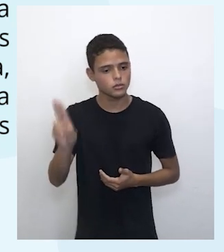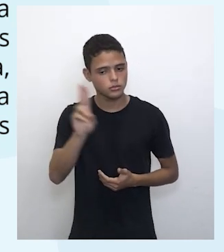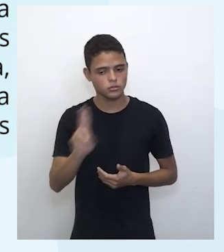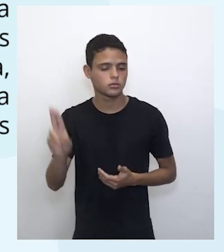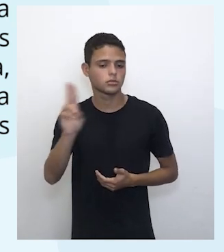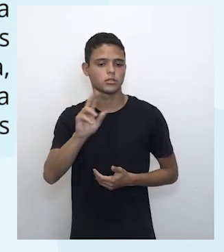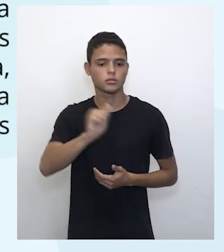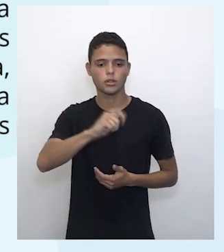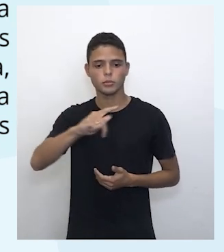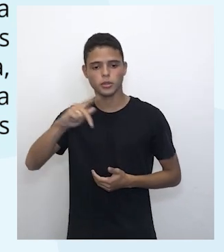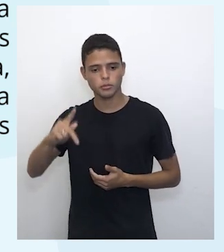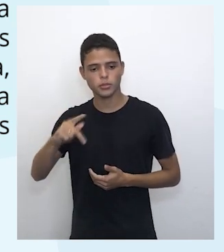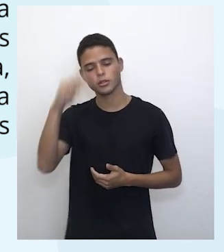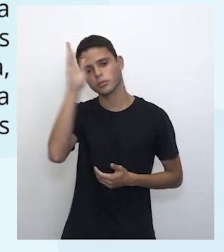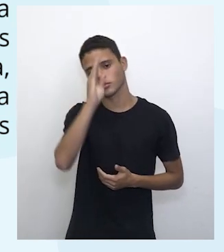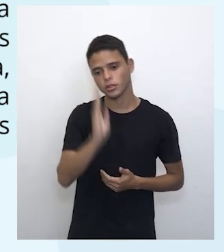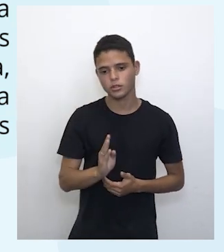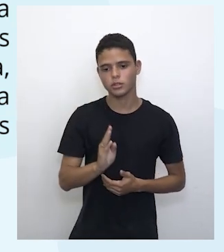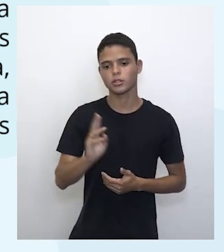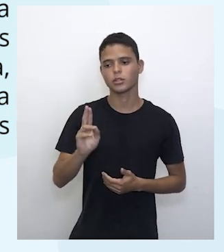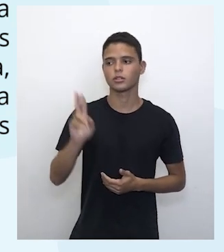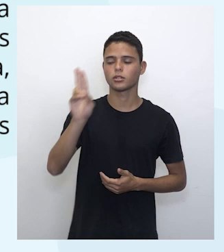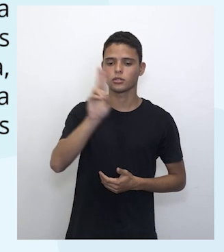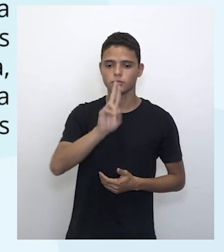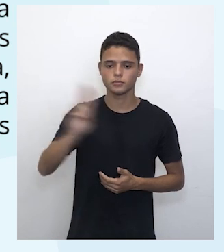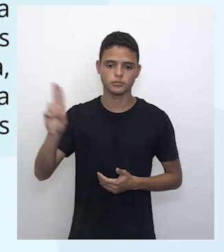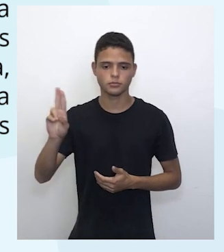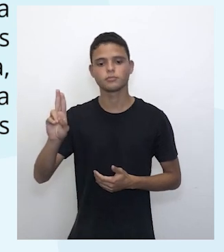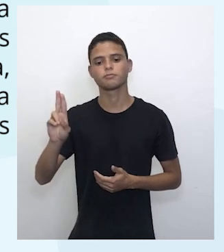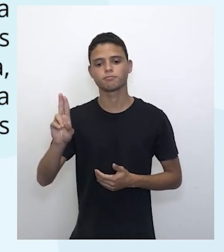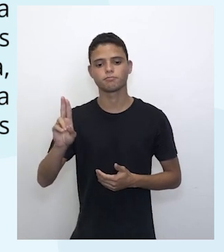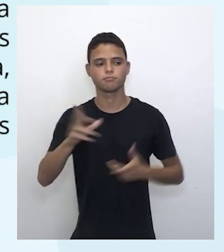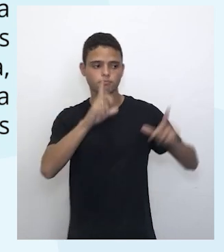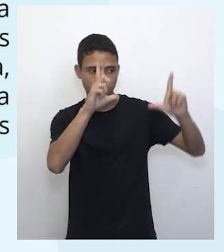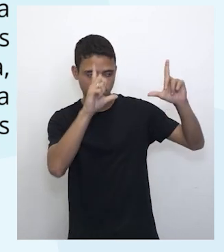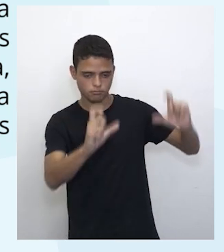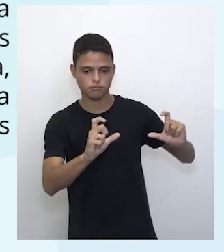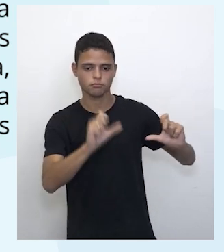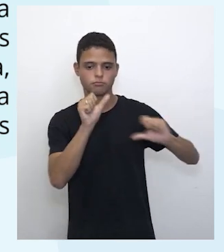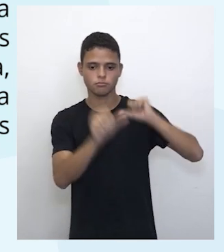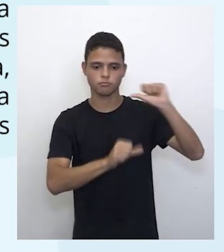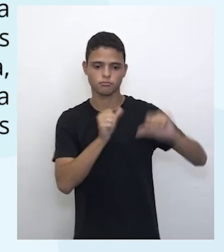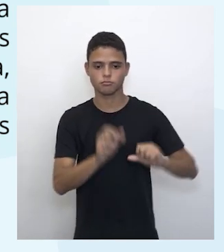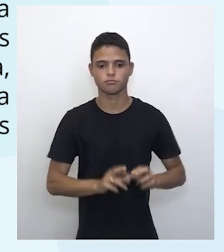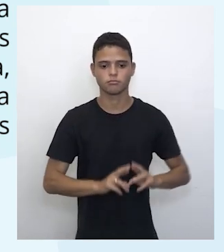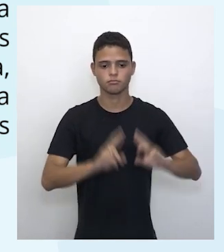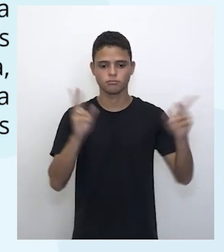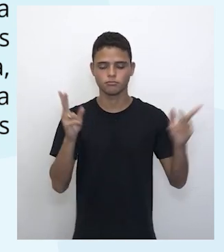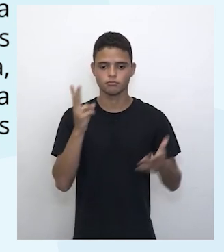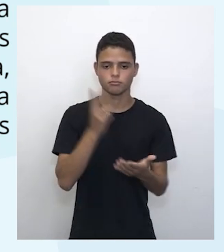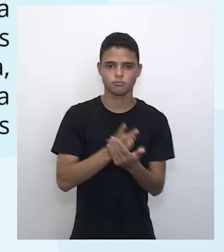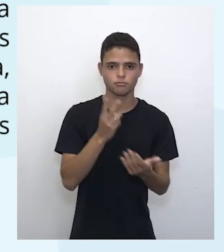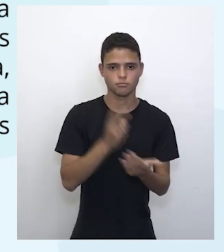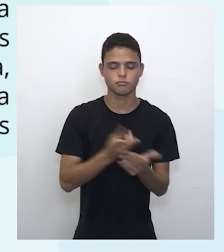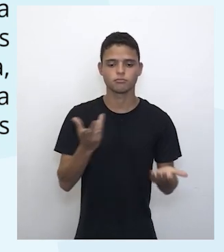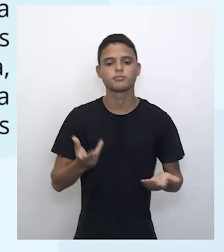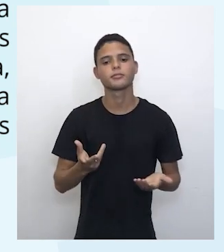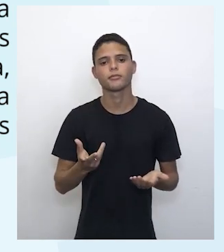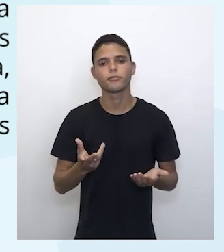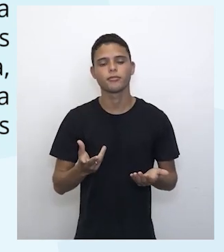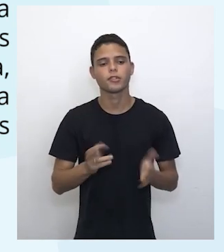no Brasil, a utilização de nomes reais associados a fotos de perfil mudou para sempre a forma como